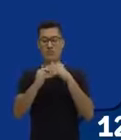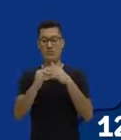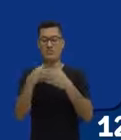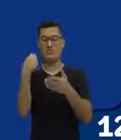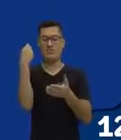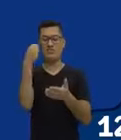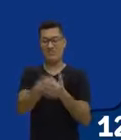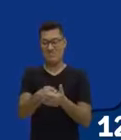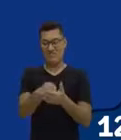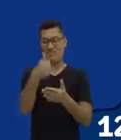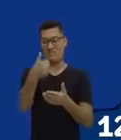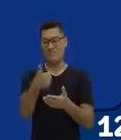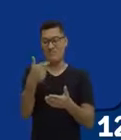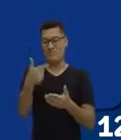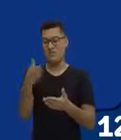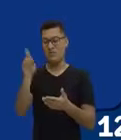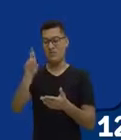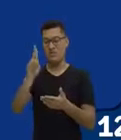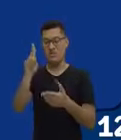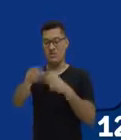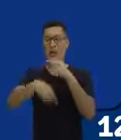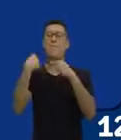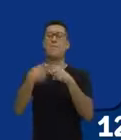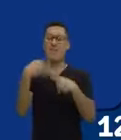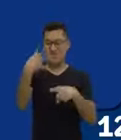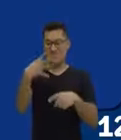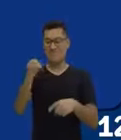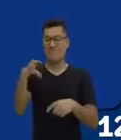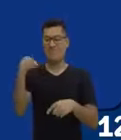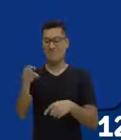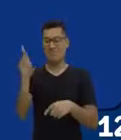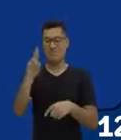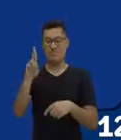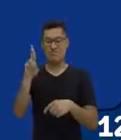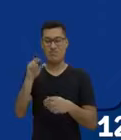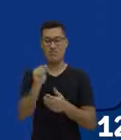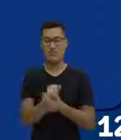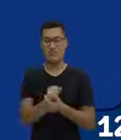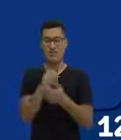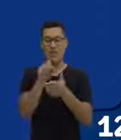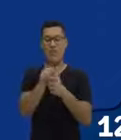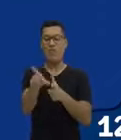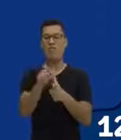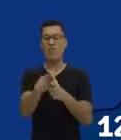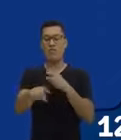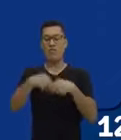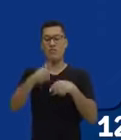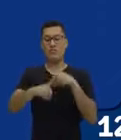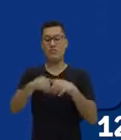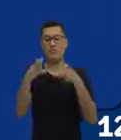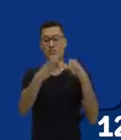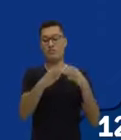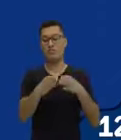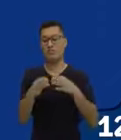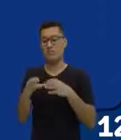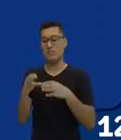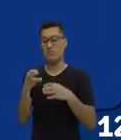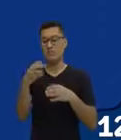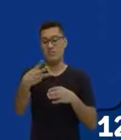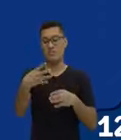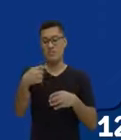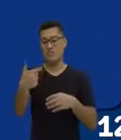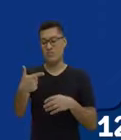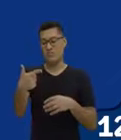reais, além dos 400 que ele já paga. Ao vender as suas peças, cada uma delas sai em média por 32